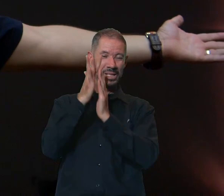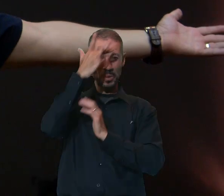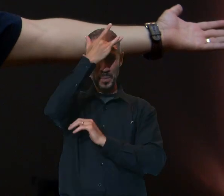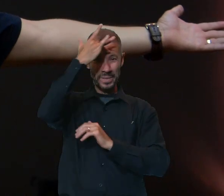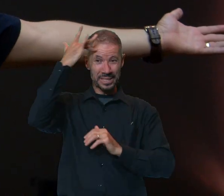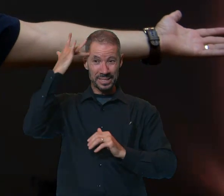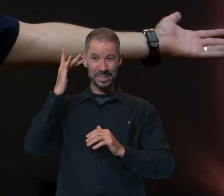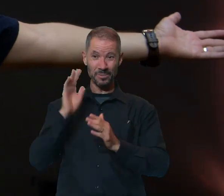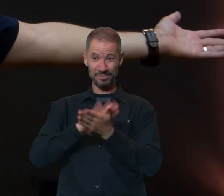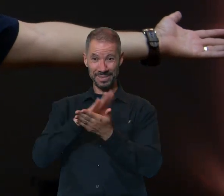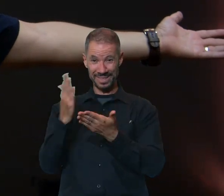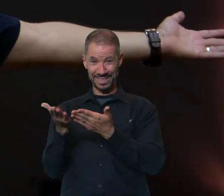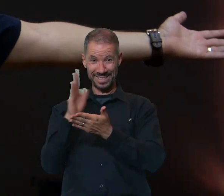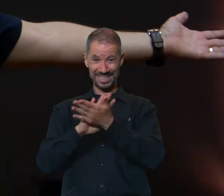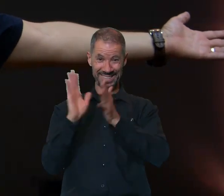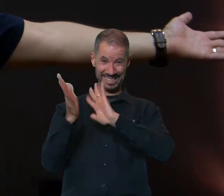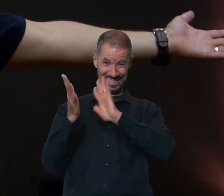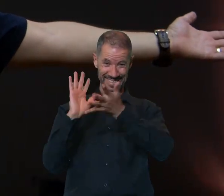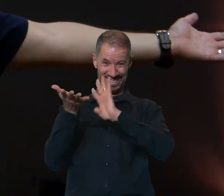de Libras quando eu prego?